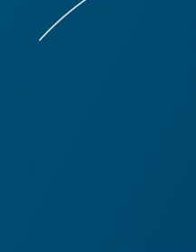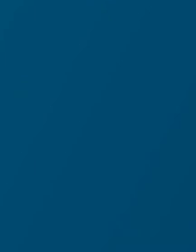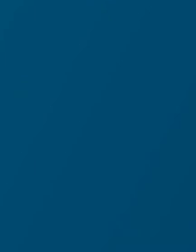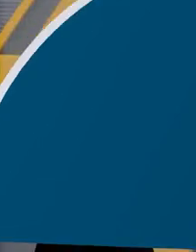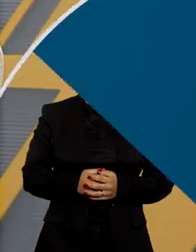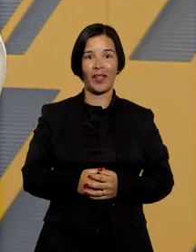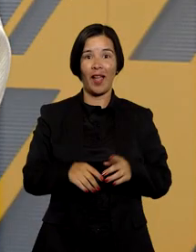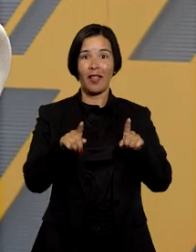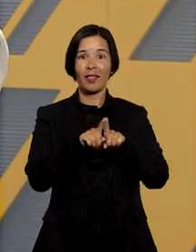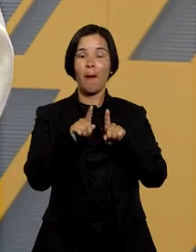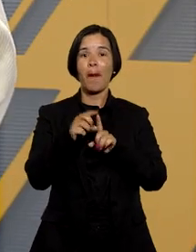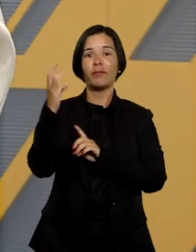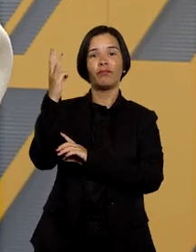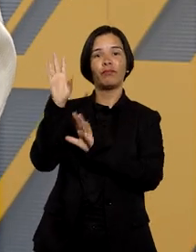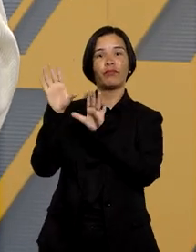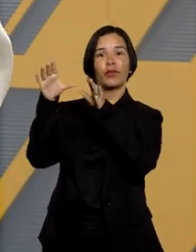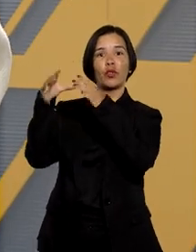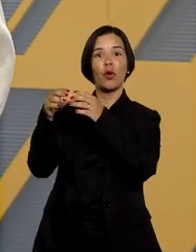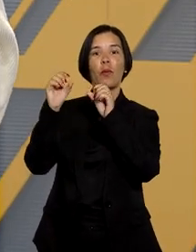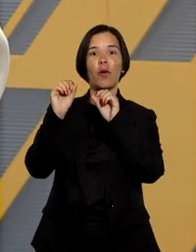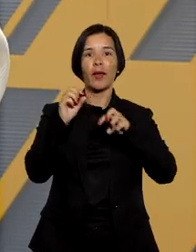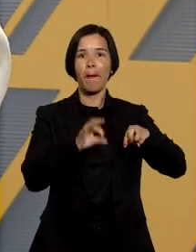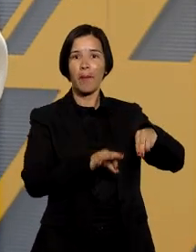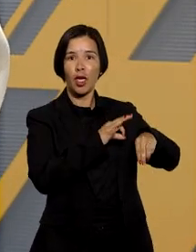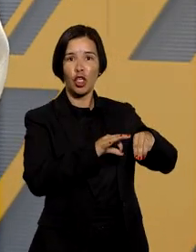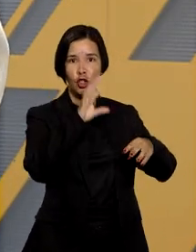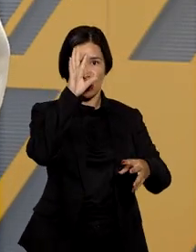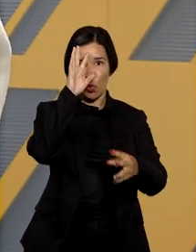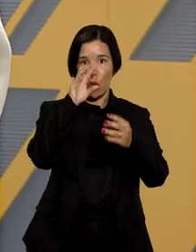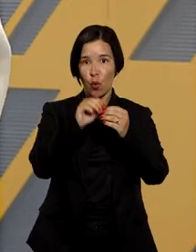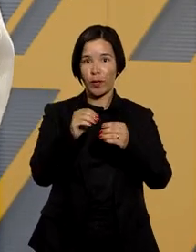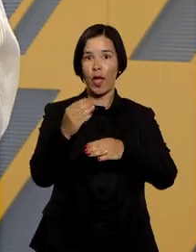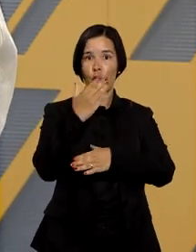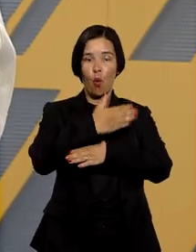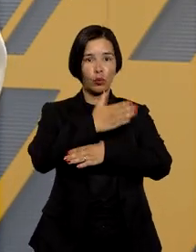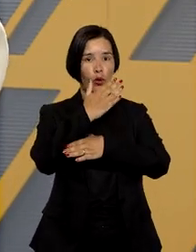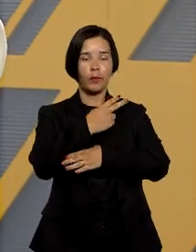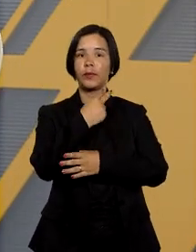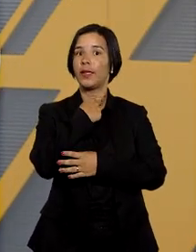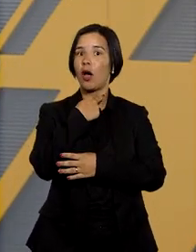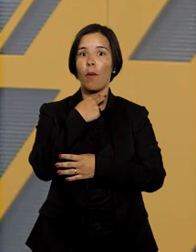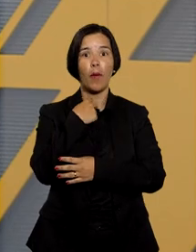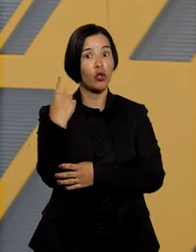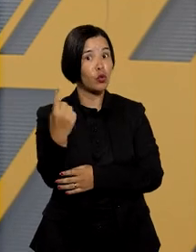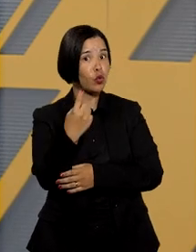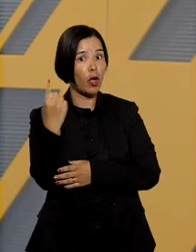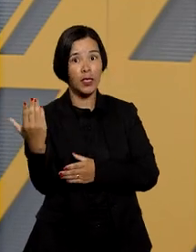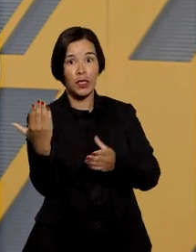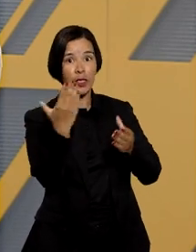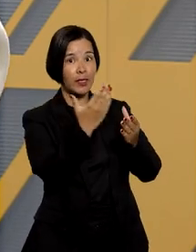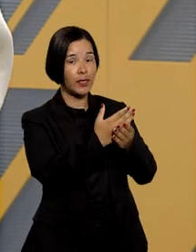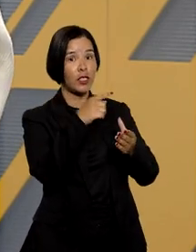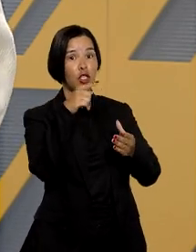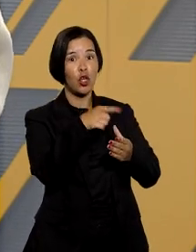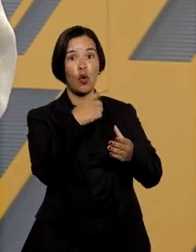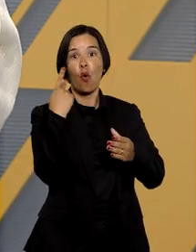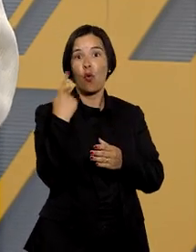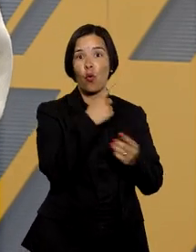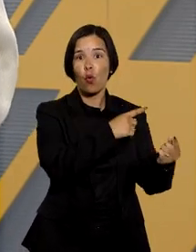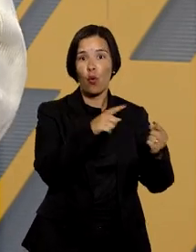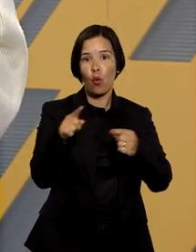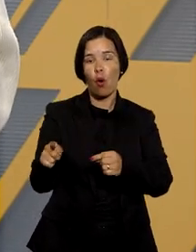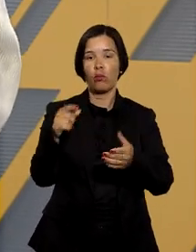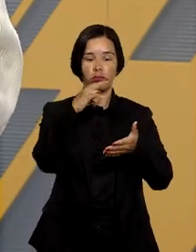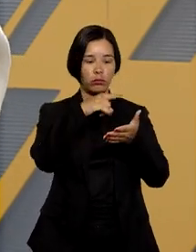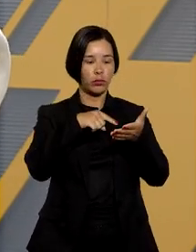necessários. E também na terceira turma, os ministros entenderam que condômino não pode, individualmente, ajuizar